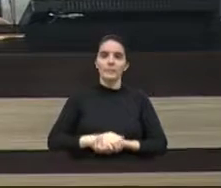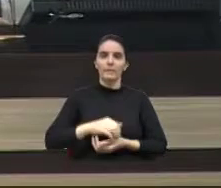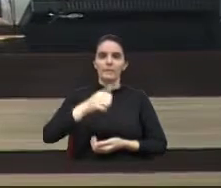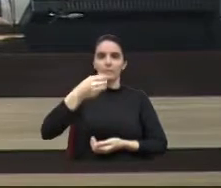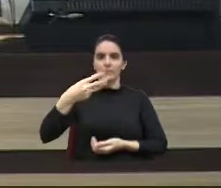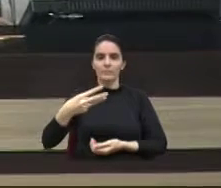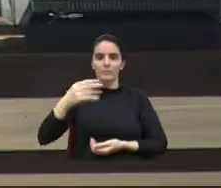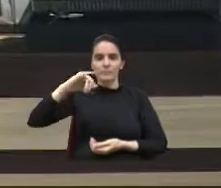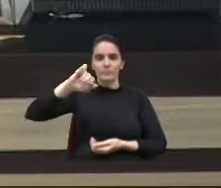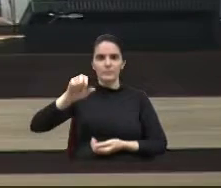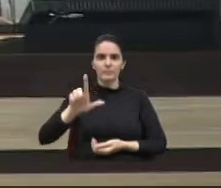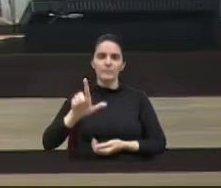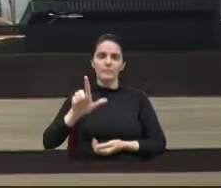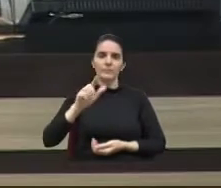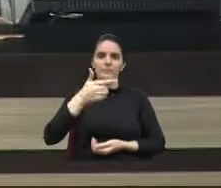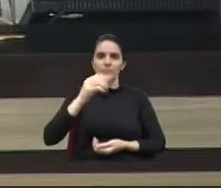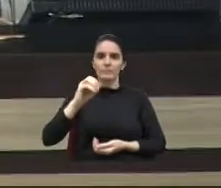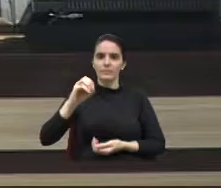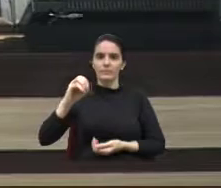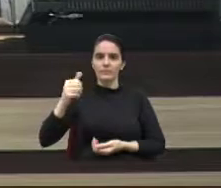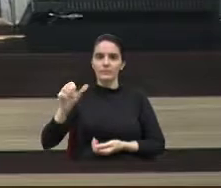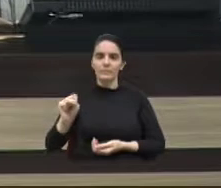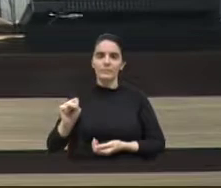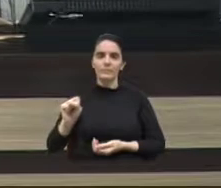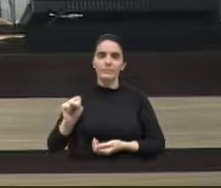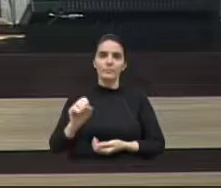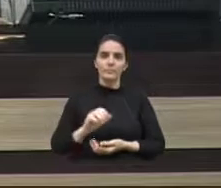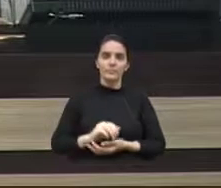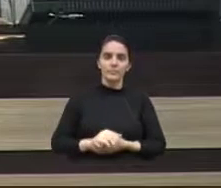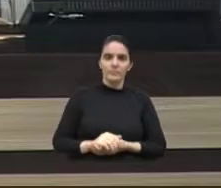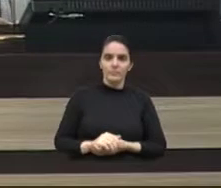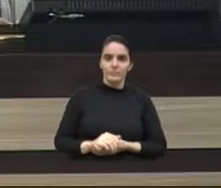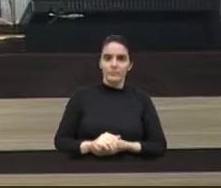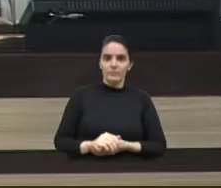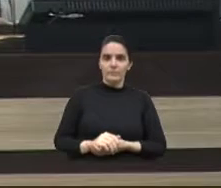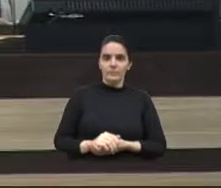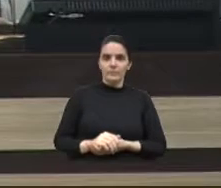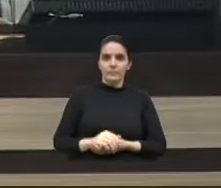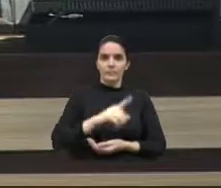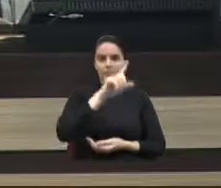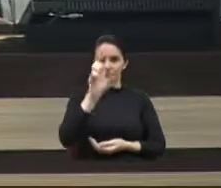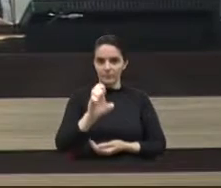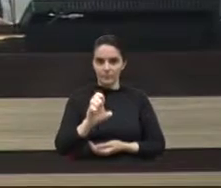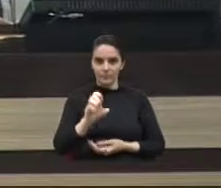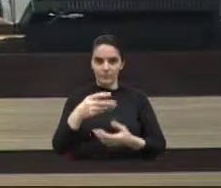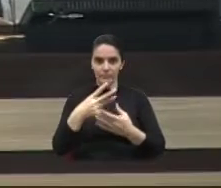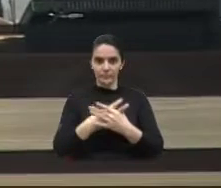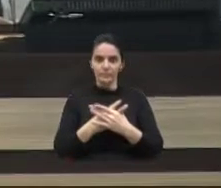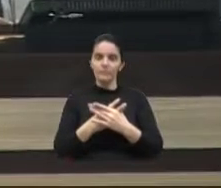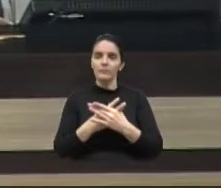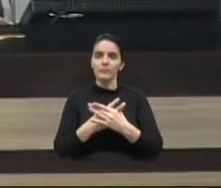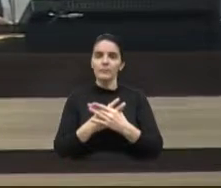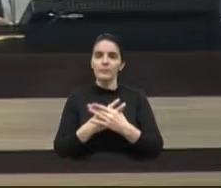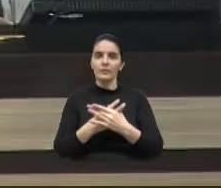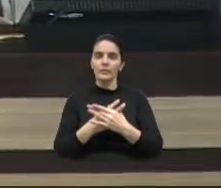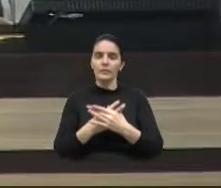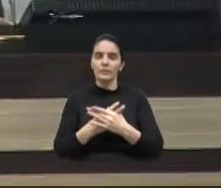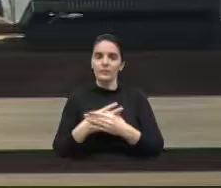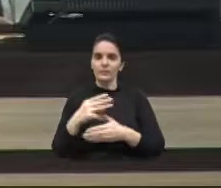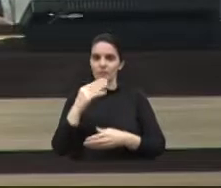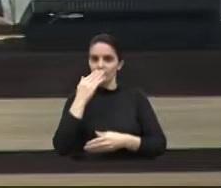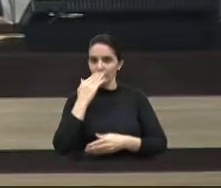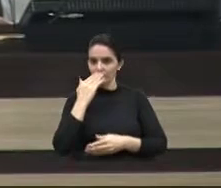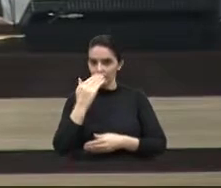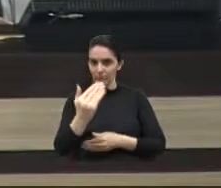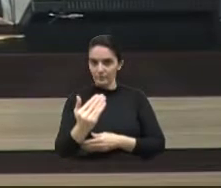de 2018. Excelentíssimo José Roberto Bernardo, presidente da Câmara Municipal de Limeira. Senhor presidente, venho à